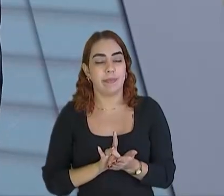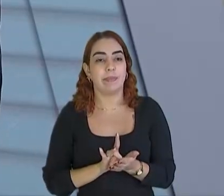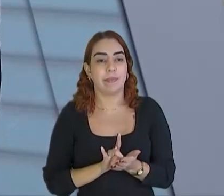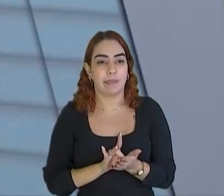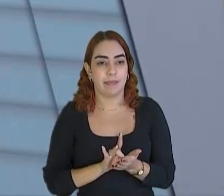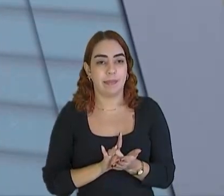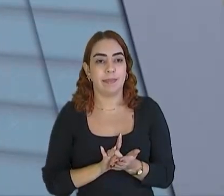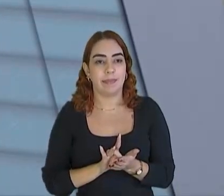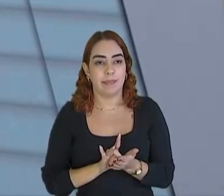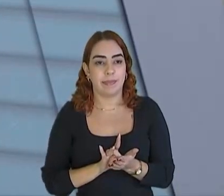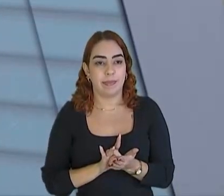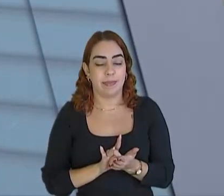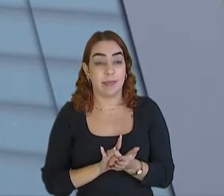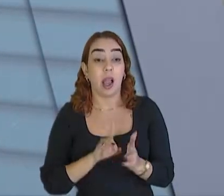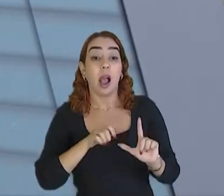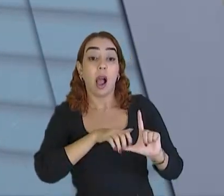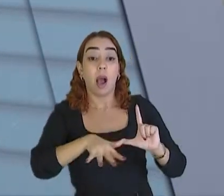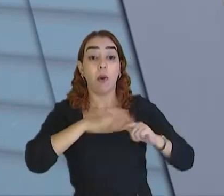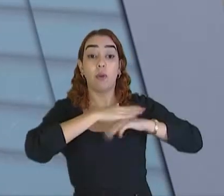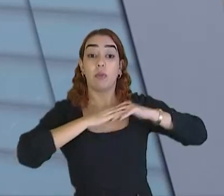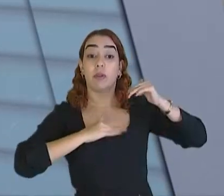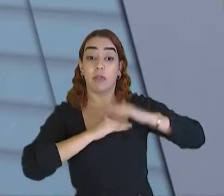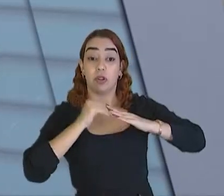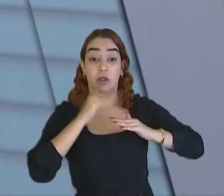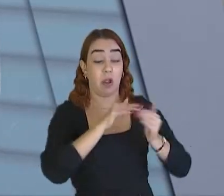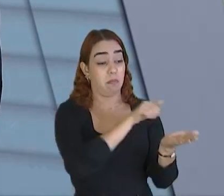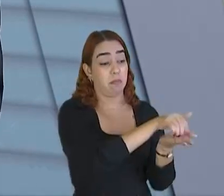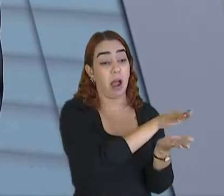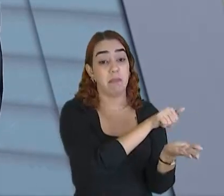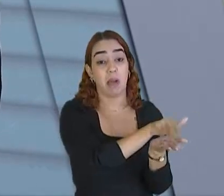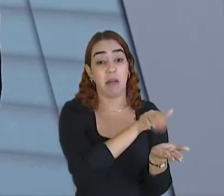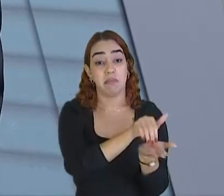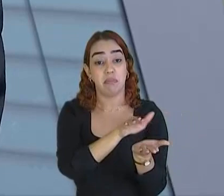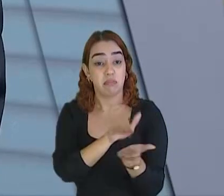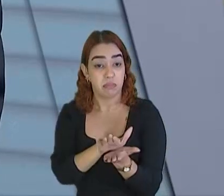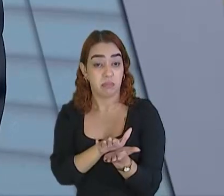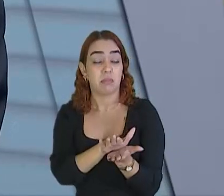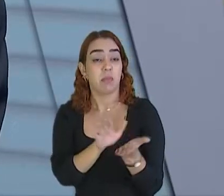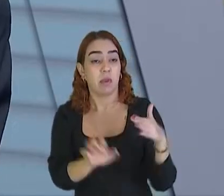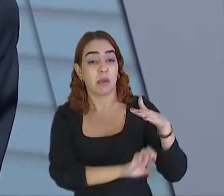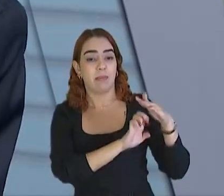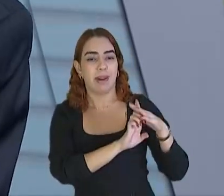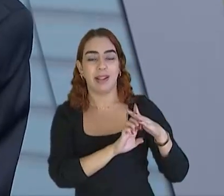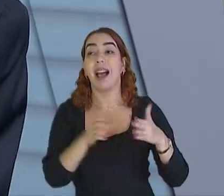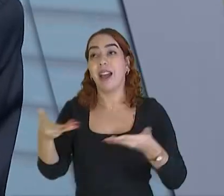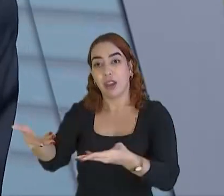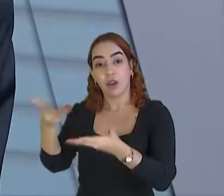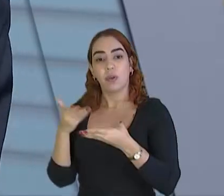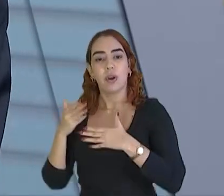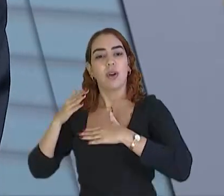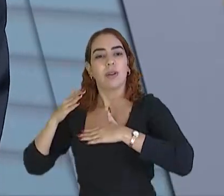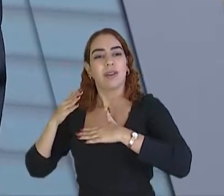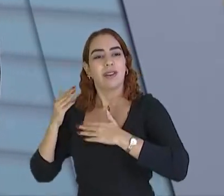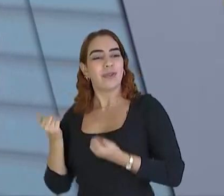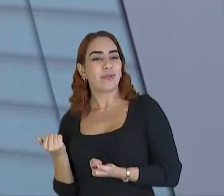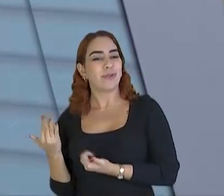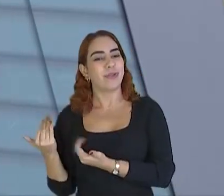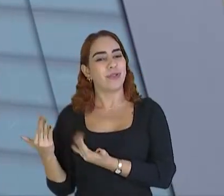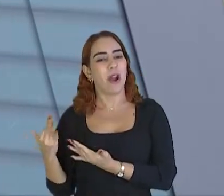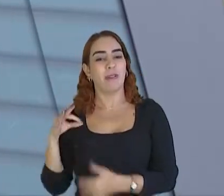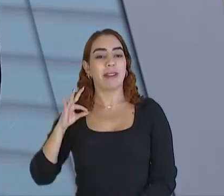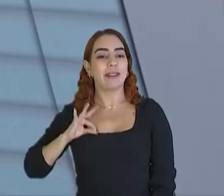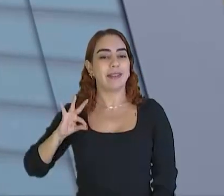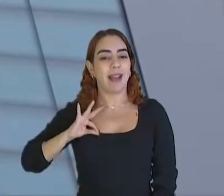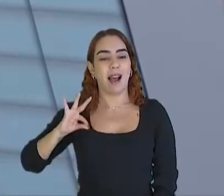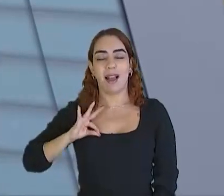foram praticamente demitidos das redações, se contratou muito jornalista mais jovem, porque o salário é menor. Houve precarização. E a